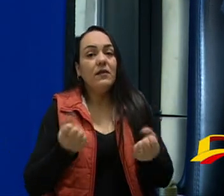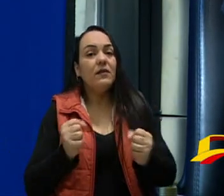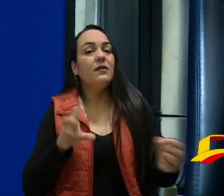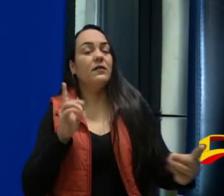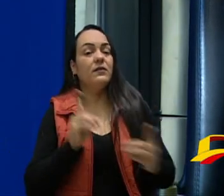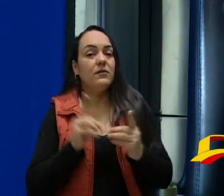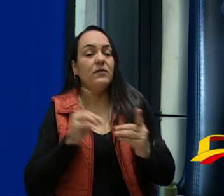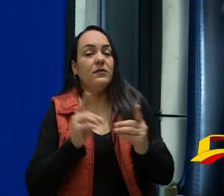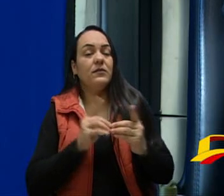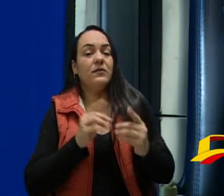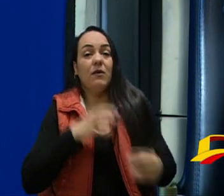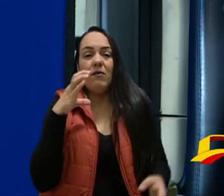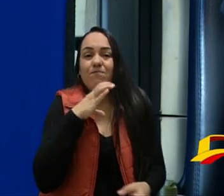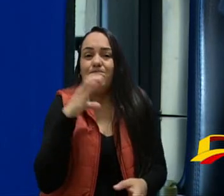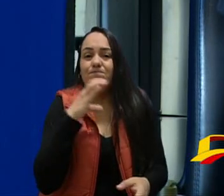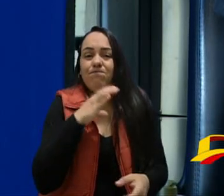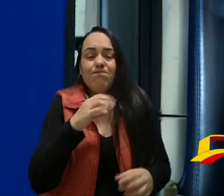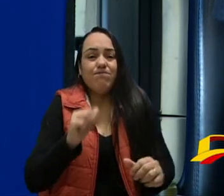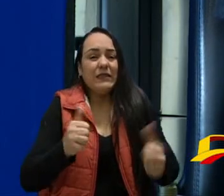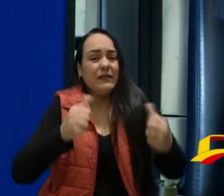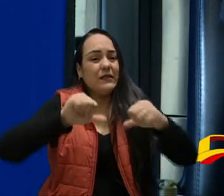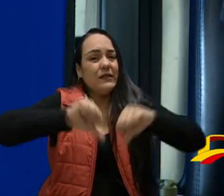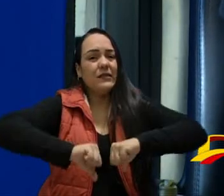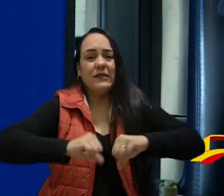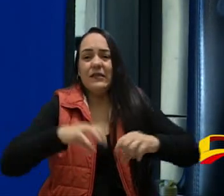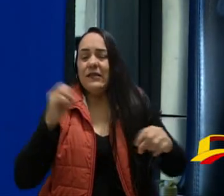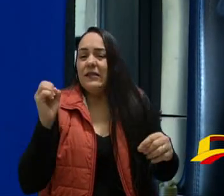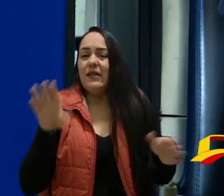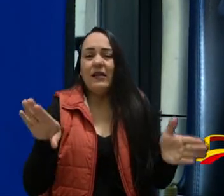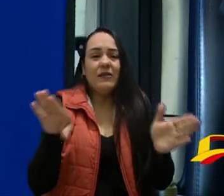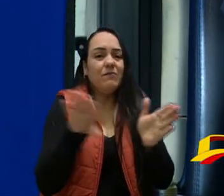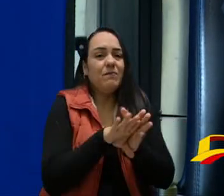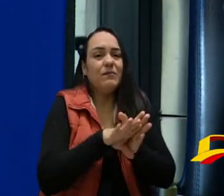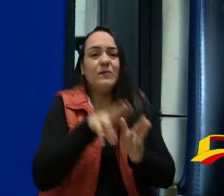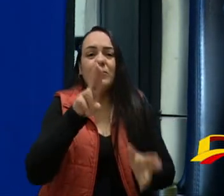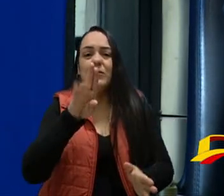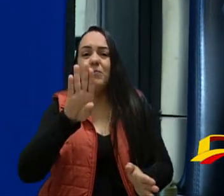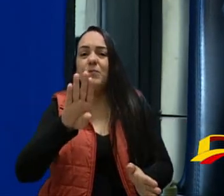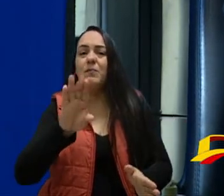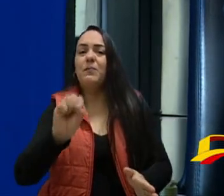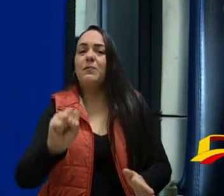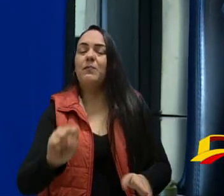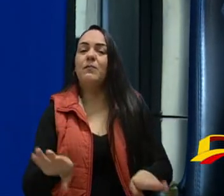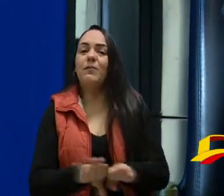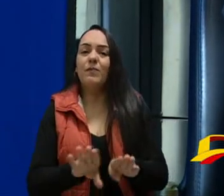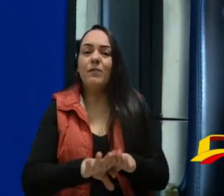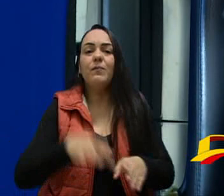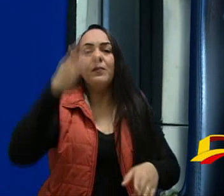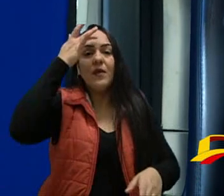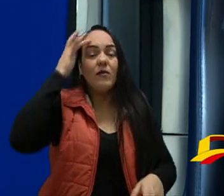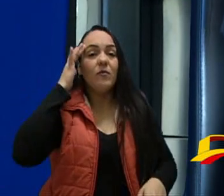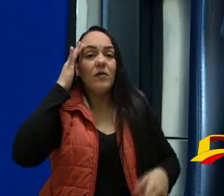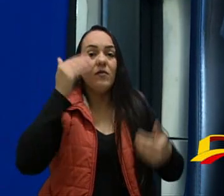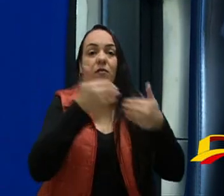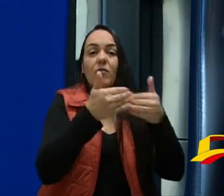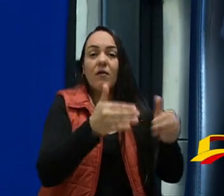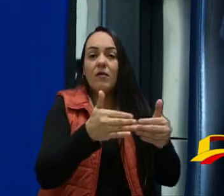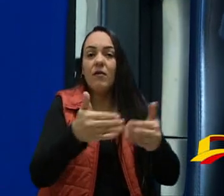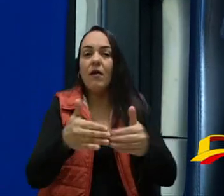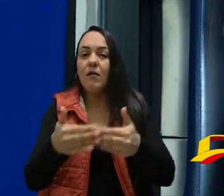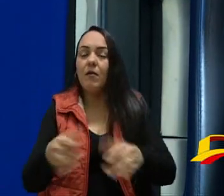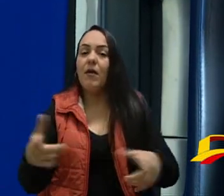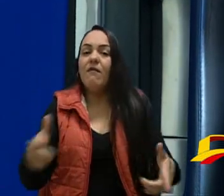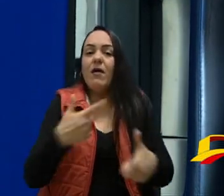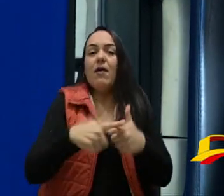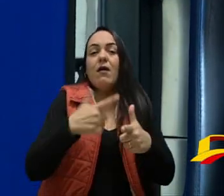atendimento só vão em caso de urgência com essa flexibilização as pessoas tendem a achar que o problema